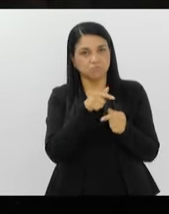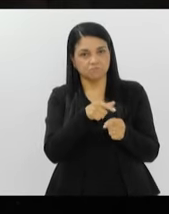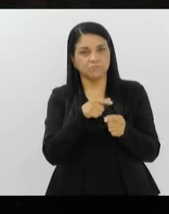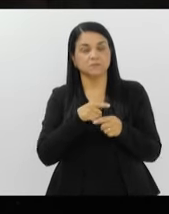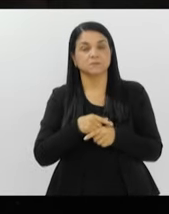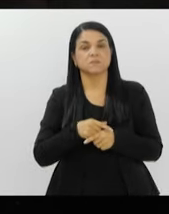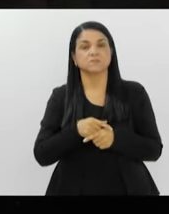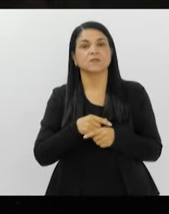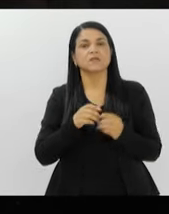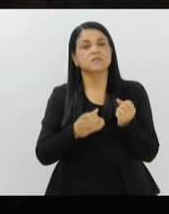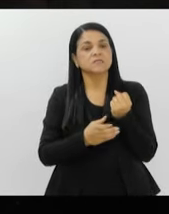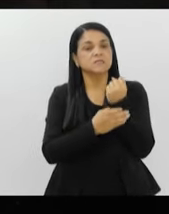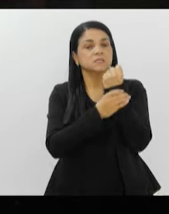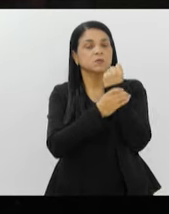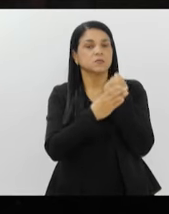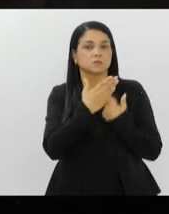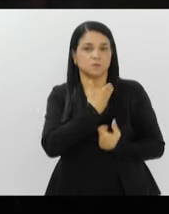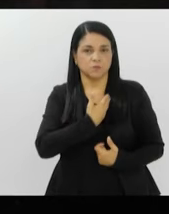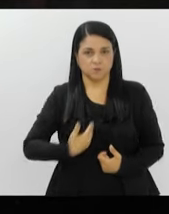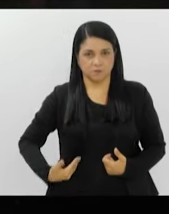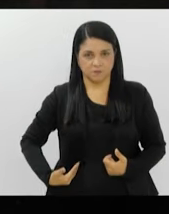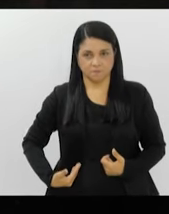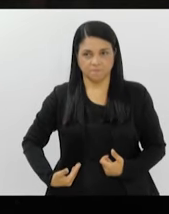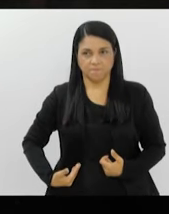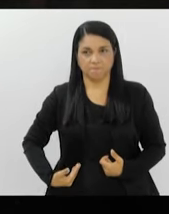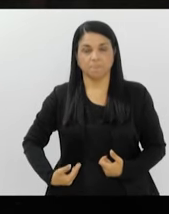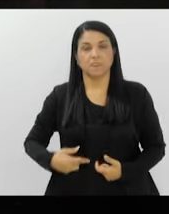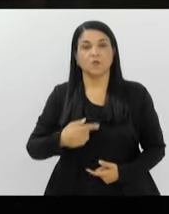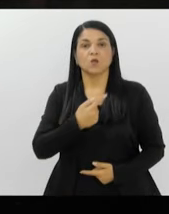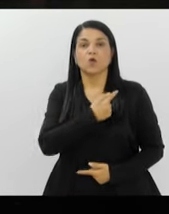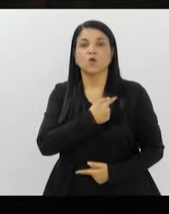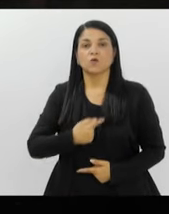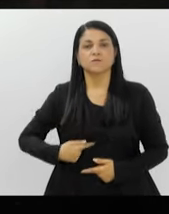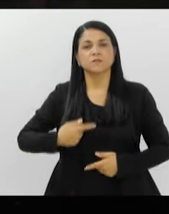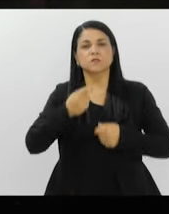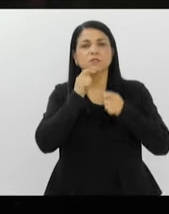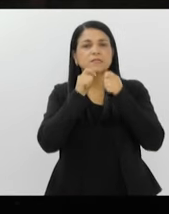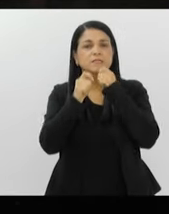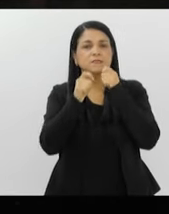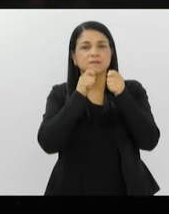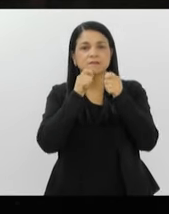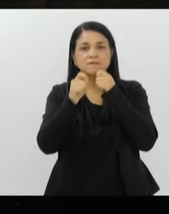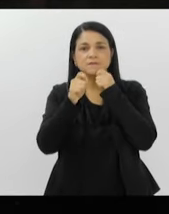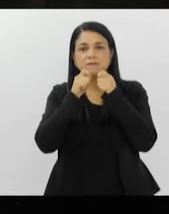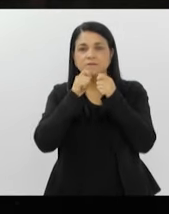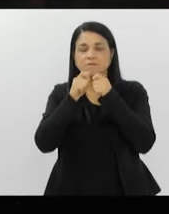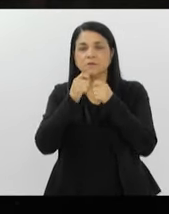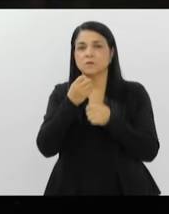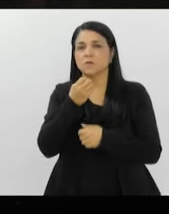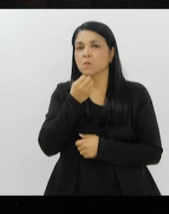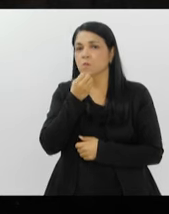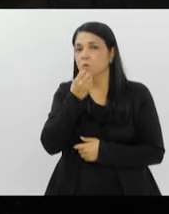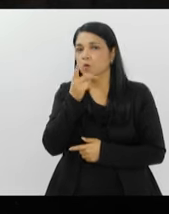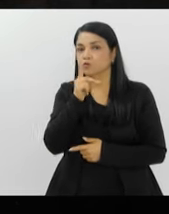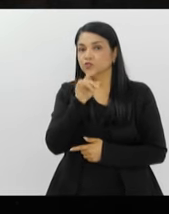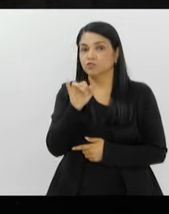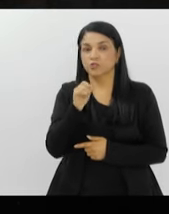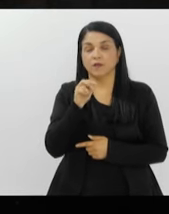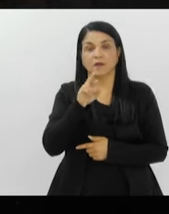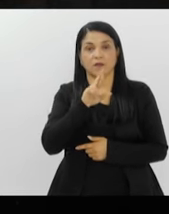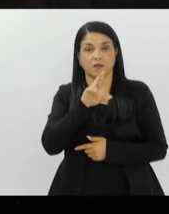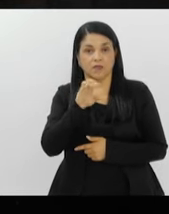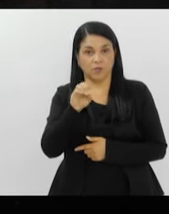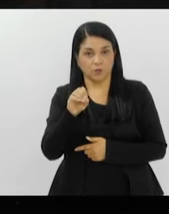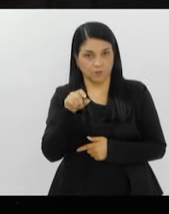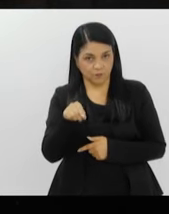questão da Segurança Pública né Governador deu uma entrevista no Bom dia Rio